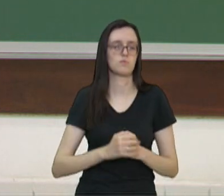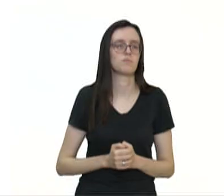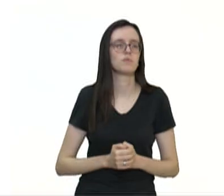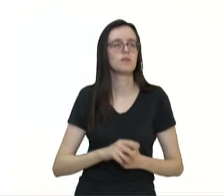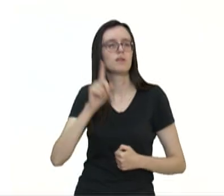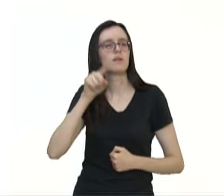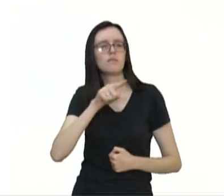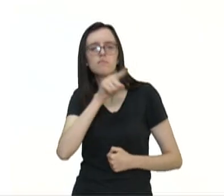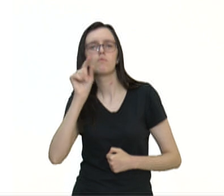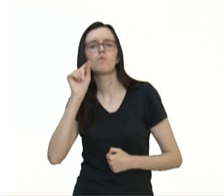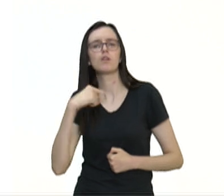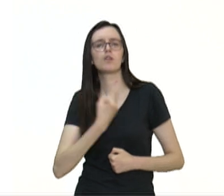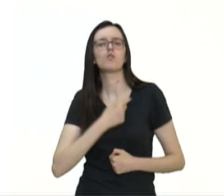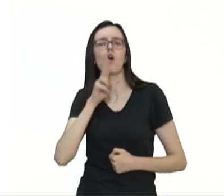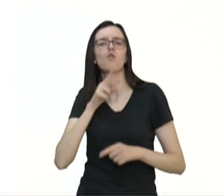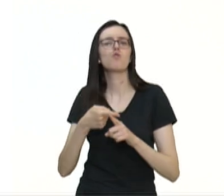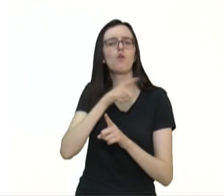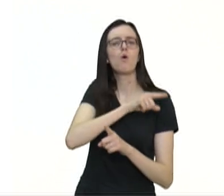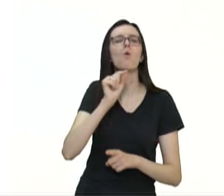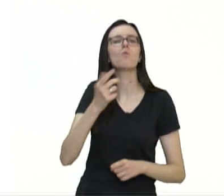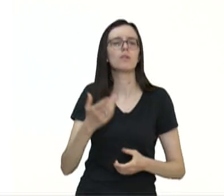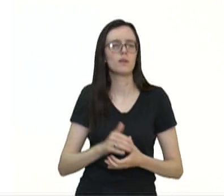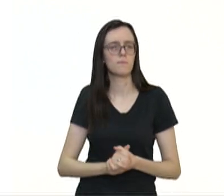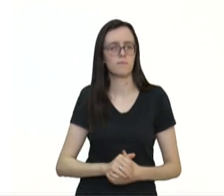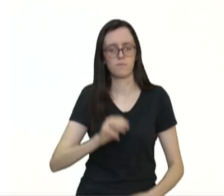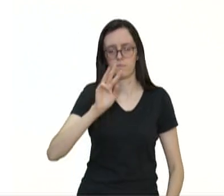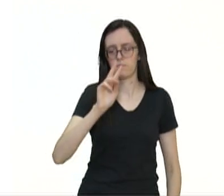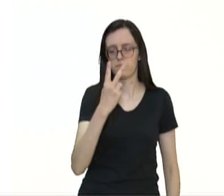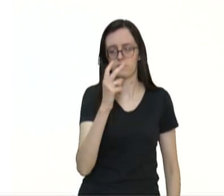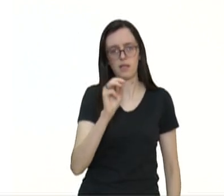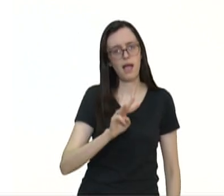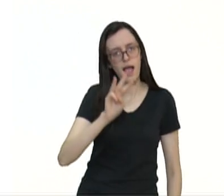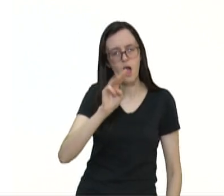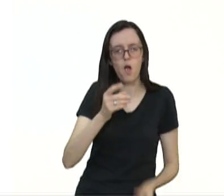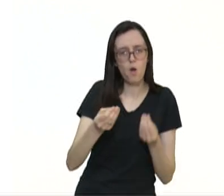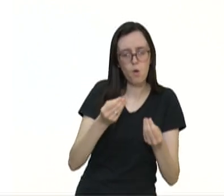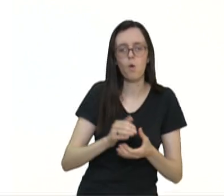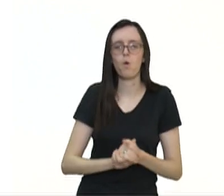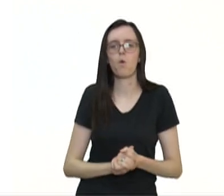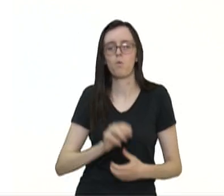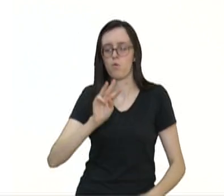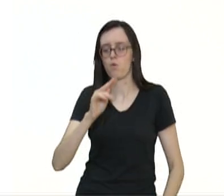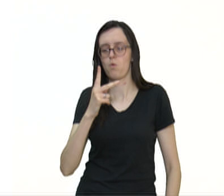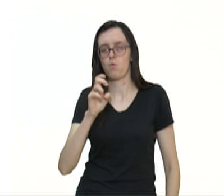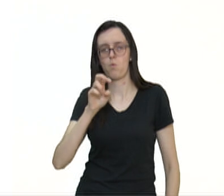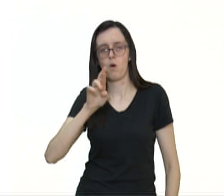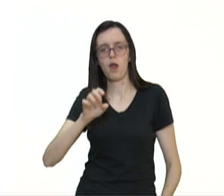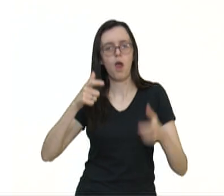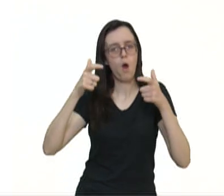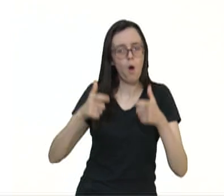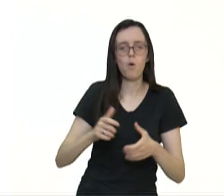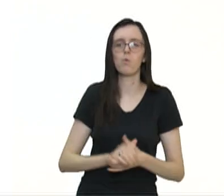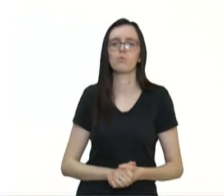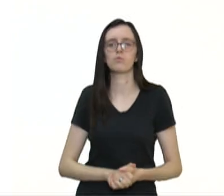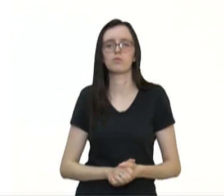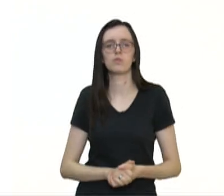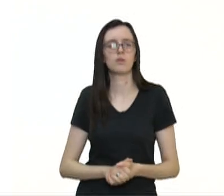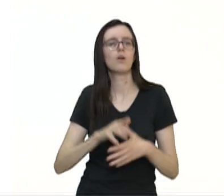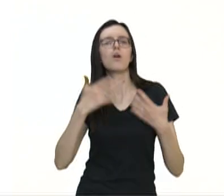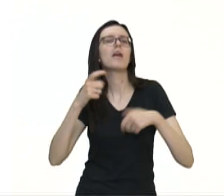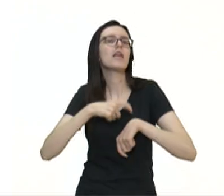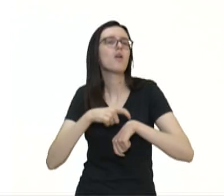nós usamos. Nós usamos how, que é como, usamos where, onde, what time,